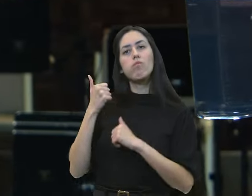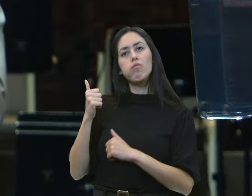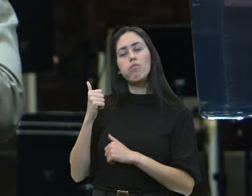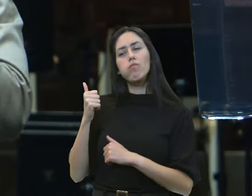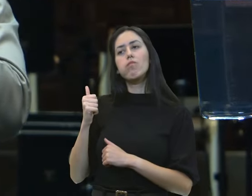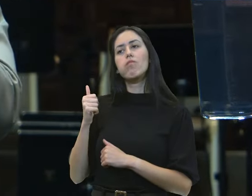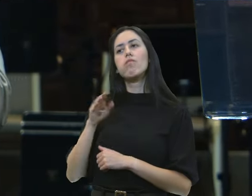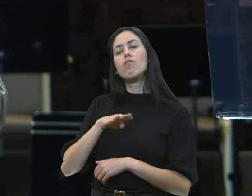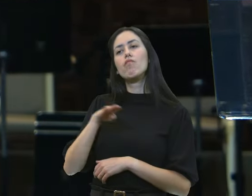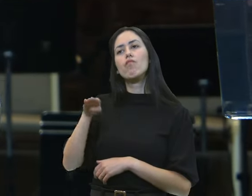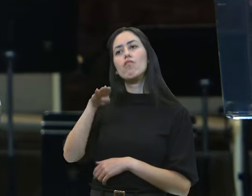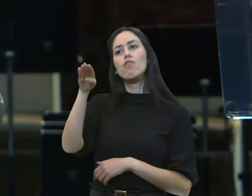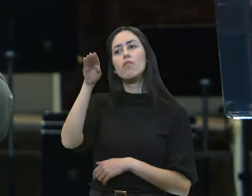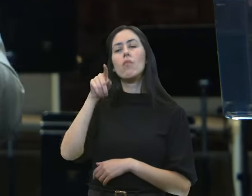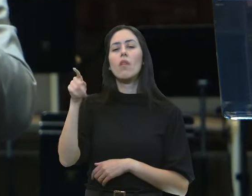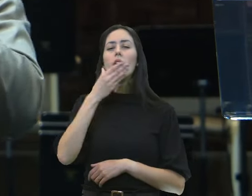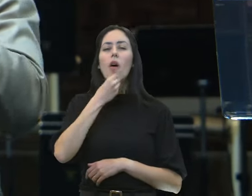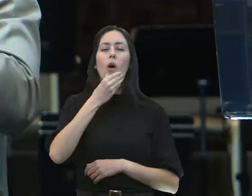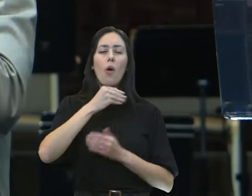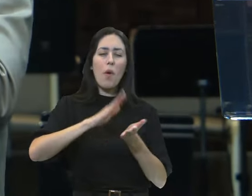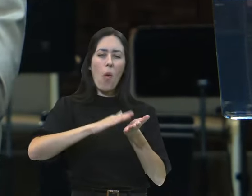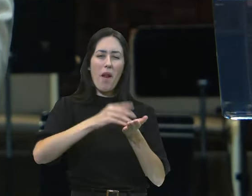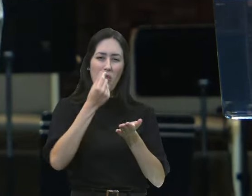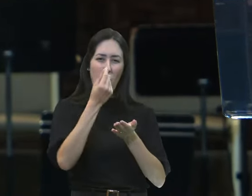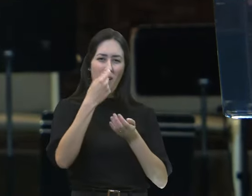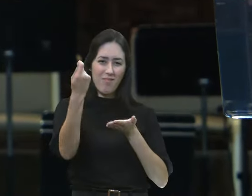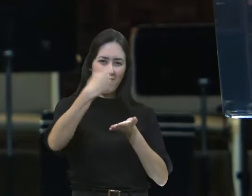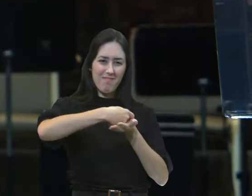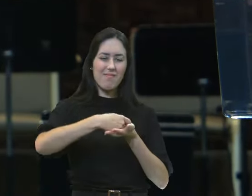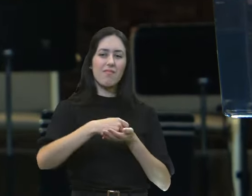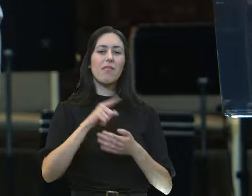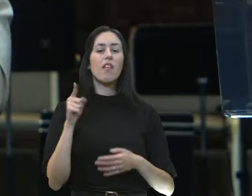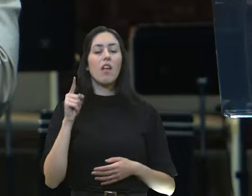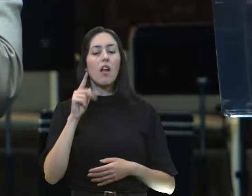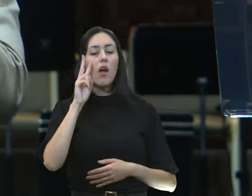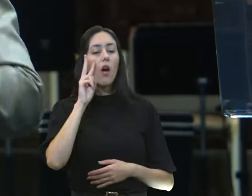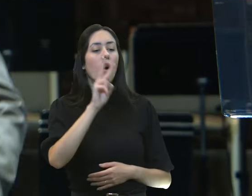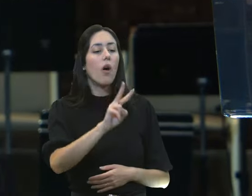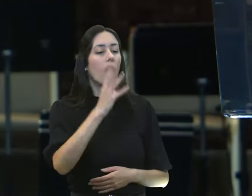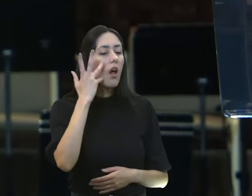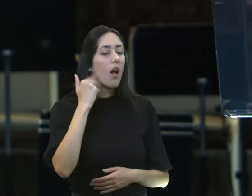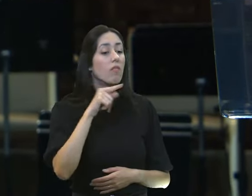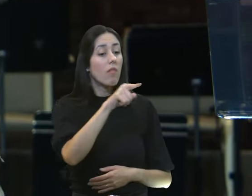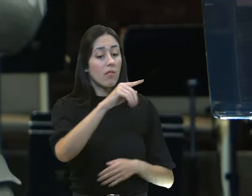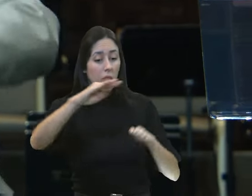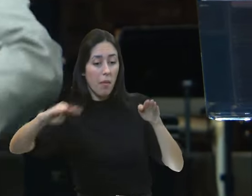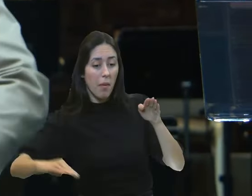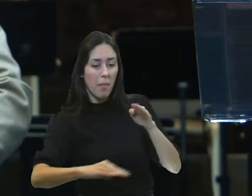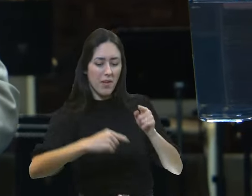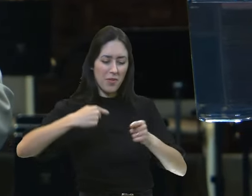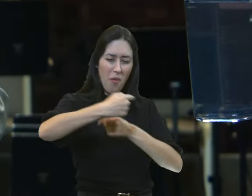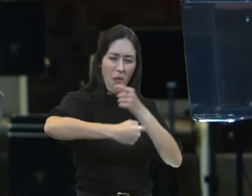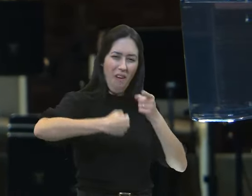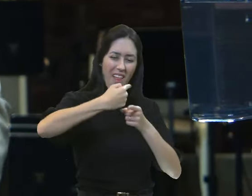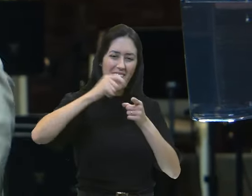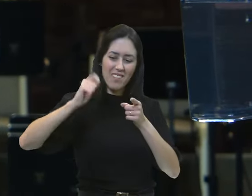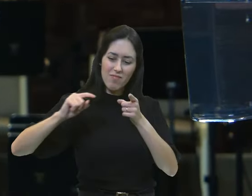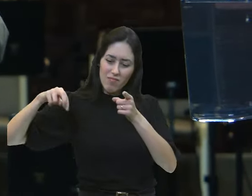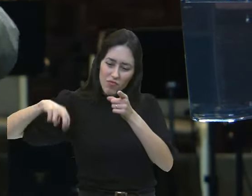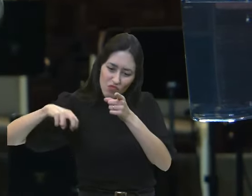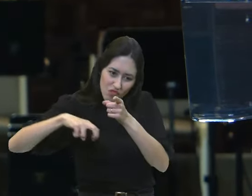dessas vezes o cobrador fazia muito isso com crianças. Ele olhava para a criança e dizia assim: ei, passa por baixo da roleta, né?